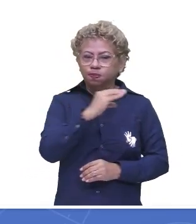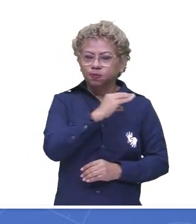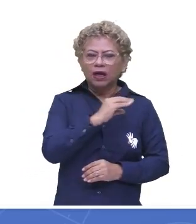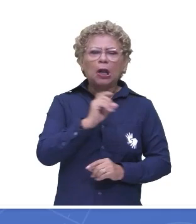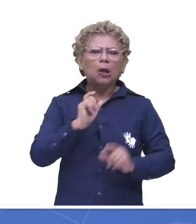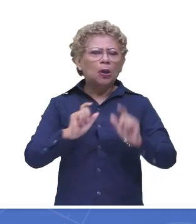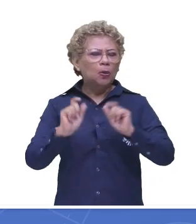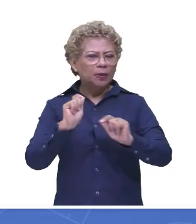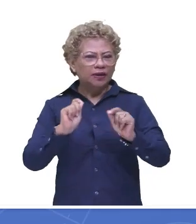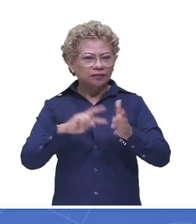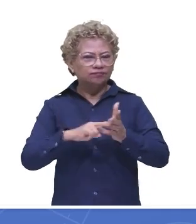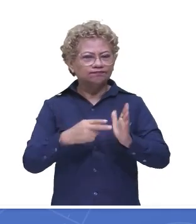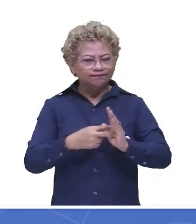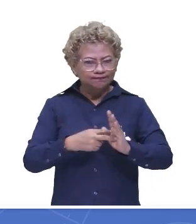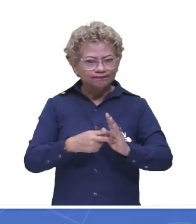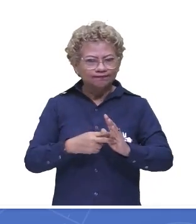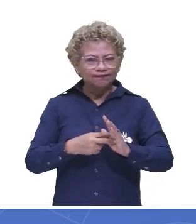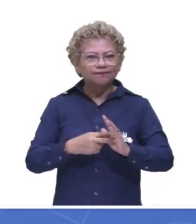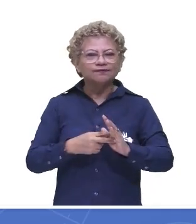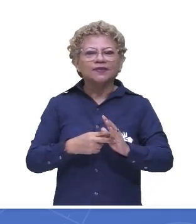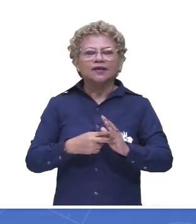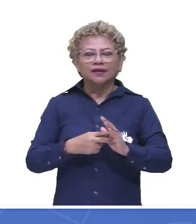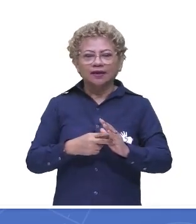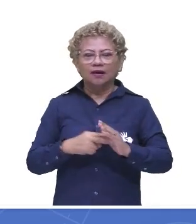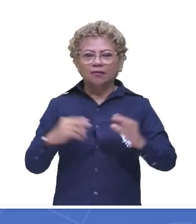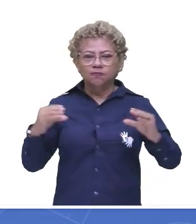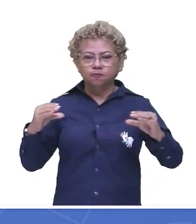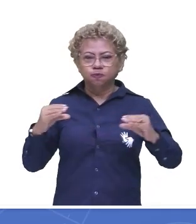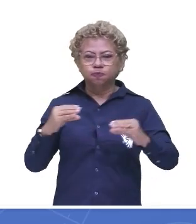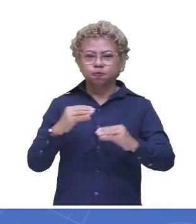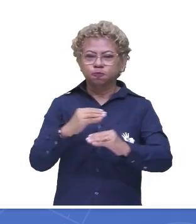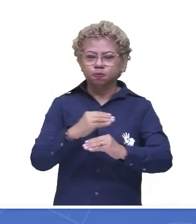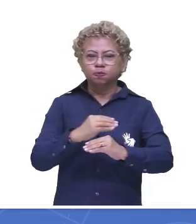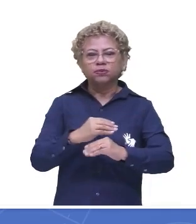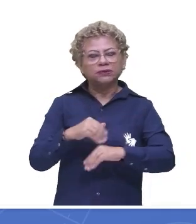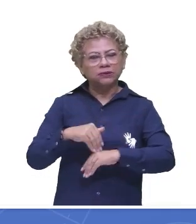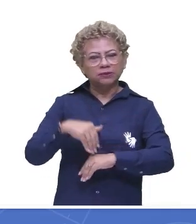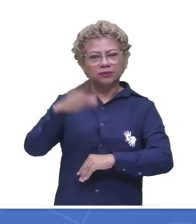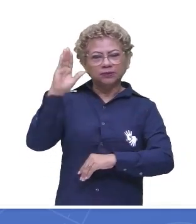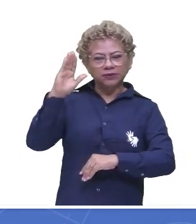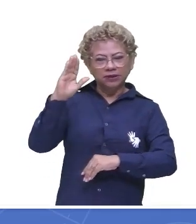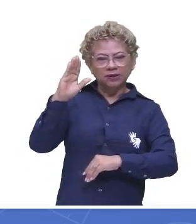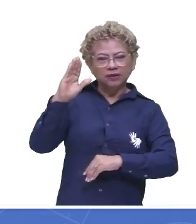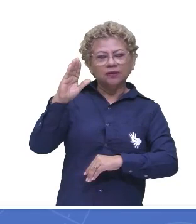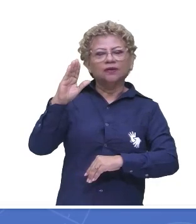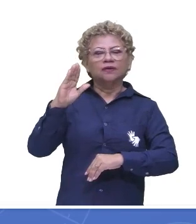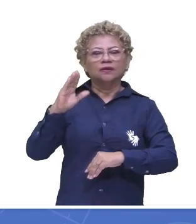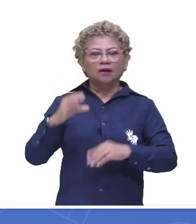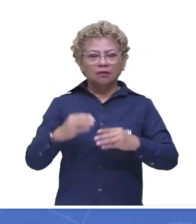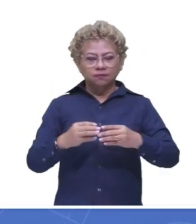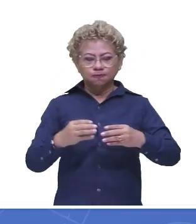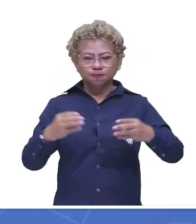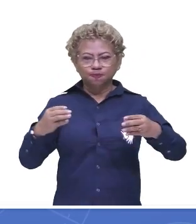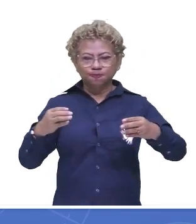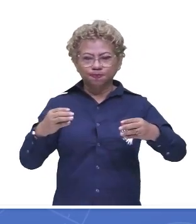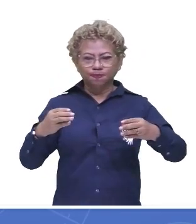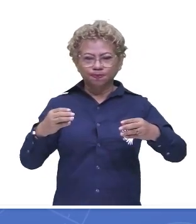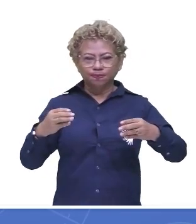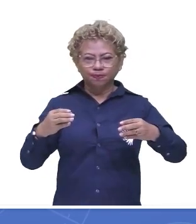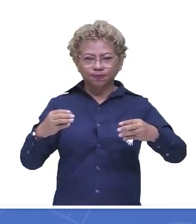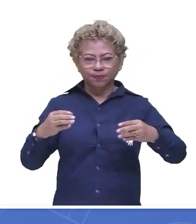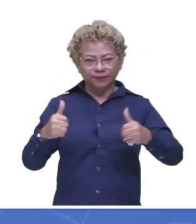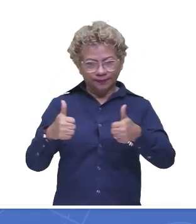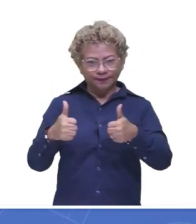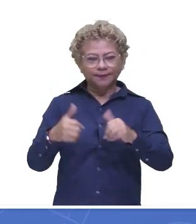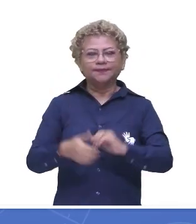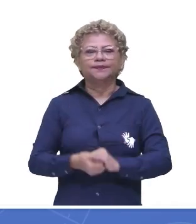o quê? Energia térmica em trânsito de um corpo de maior temperatura para um corpo com menor temperatura, beleza? Aí